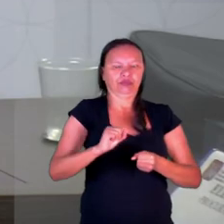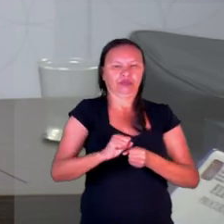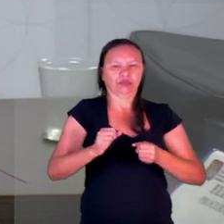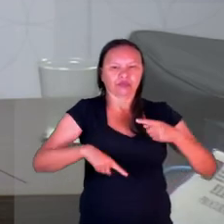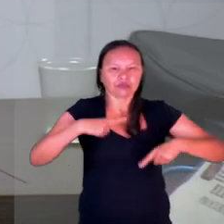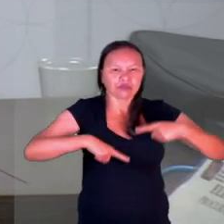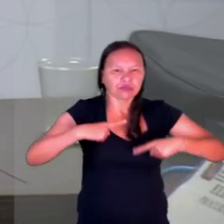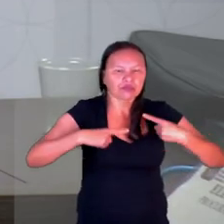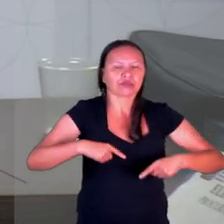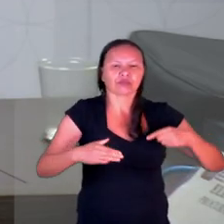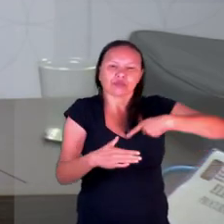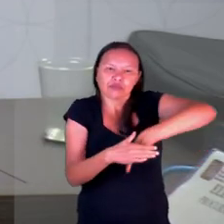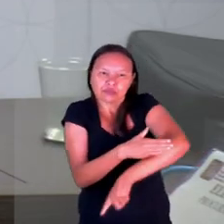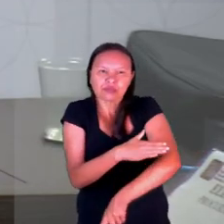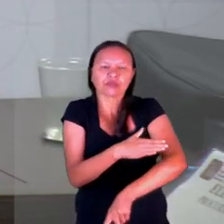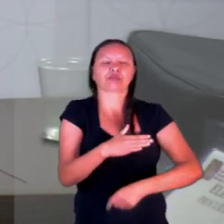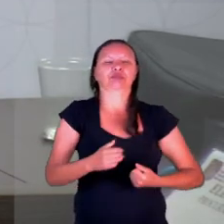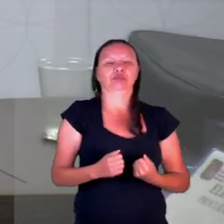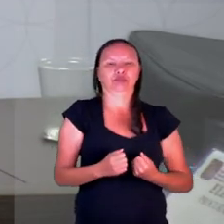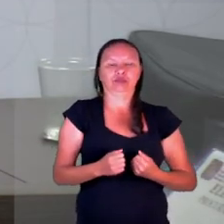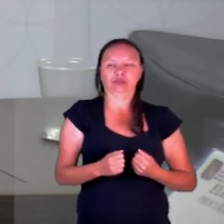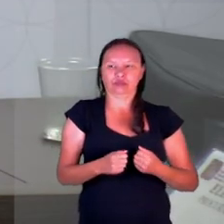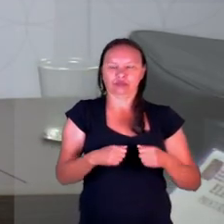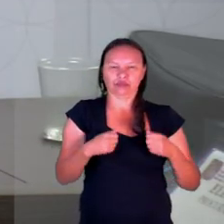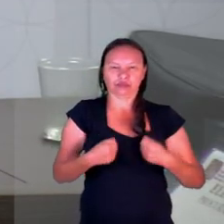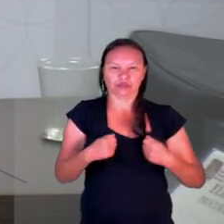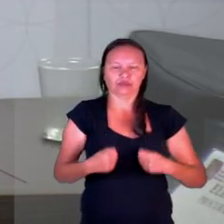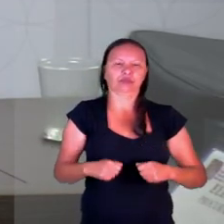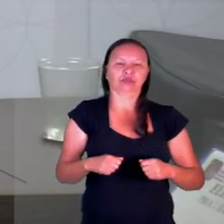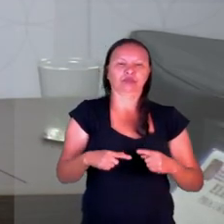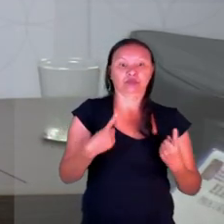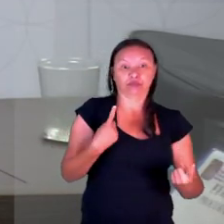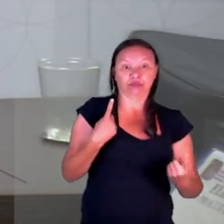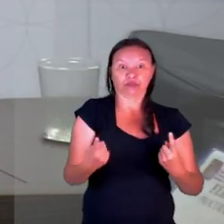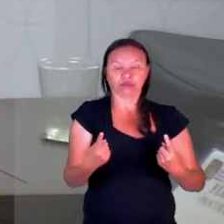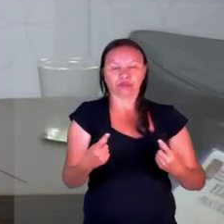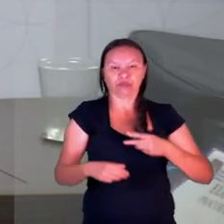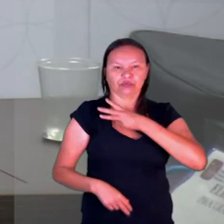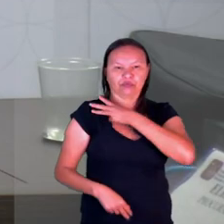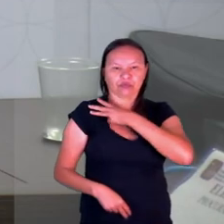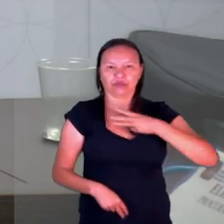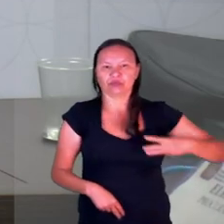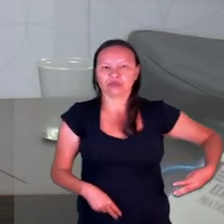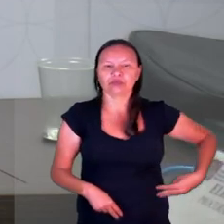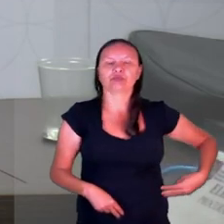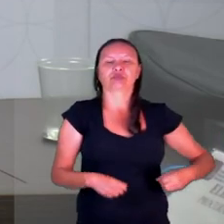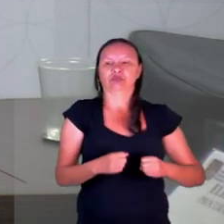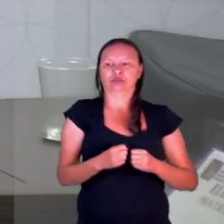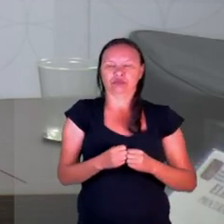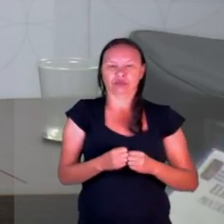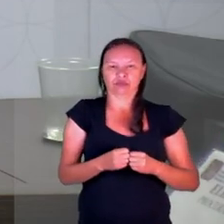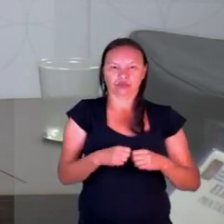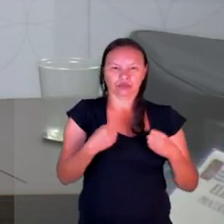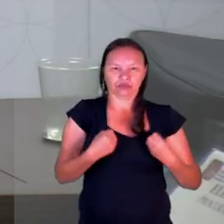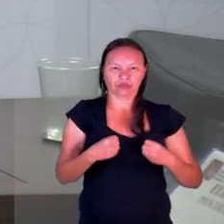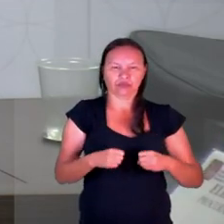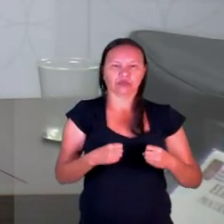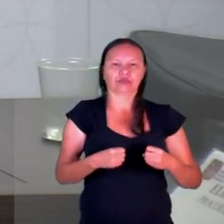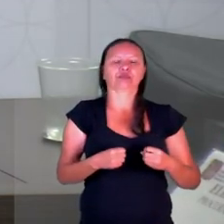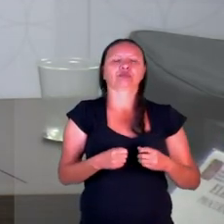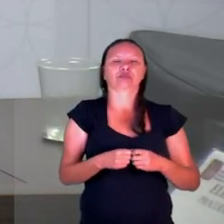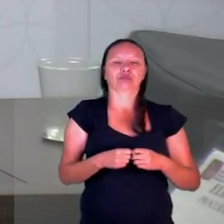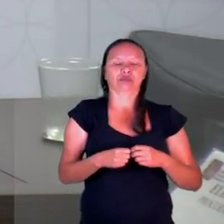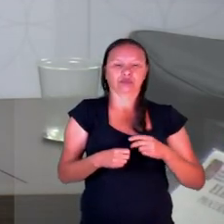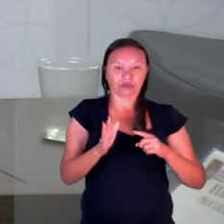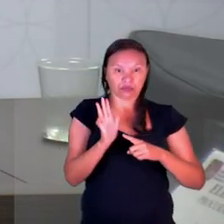intra Ramos para que não entra MP né MP estadual para que a gente por conta desse